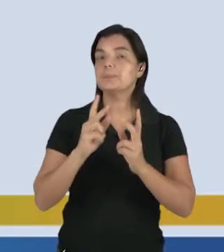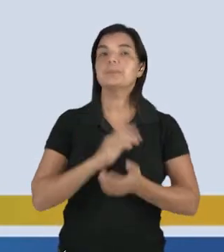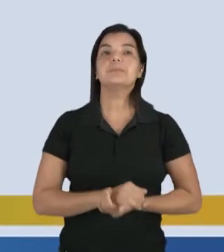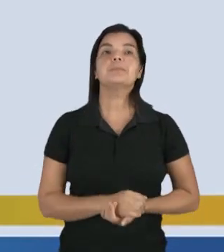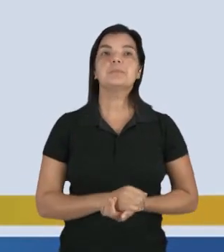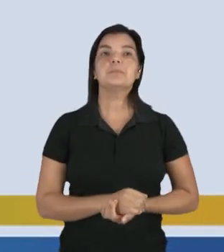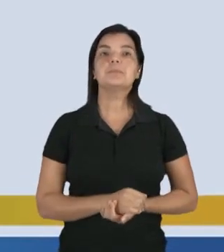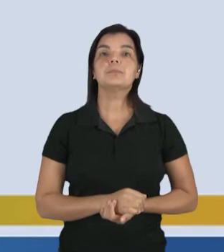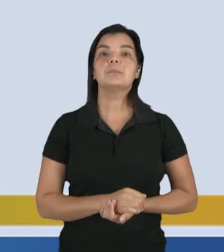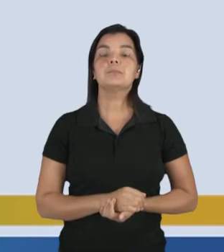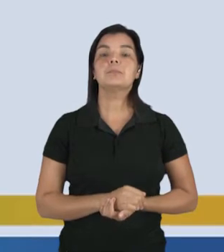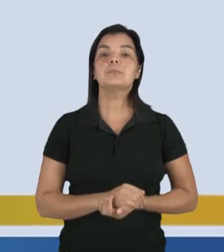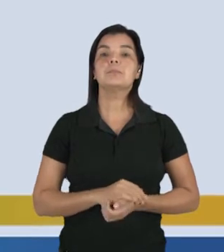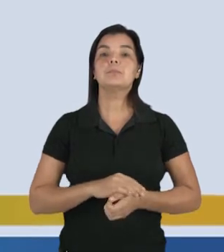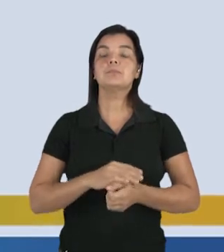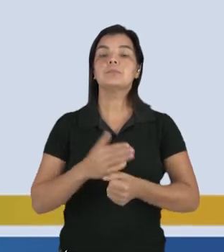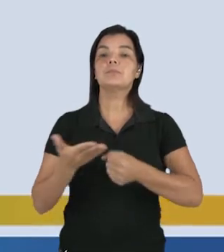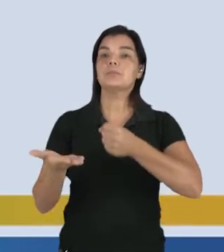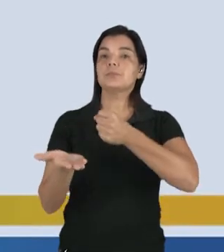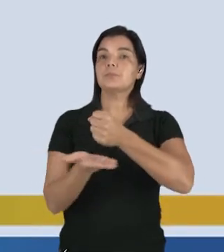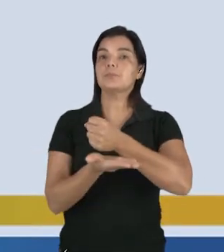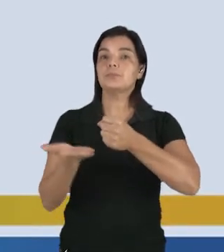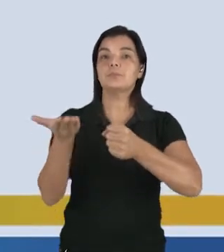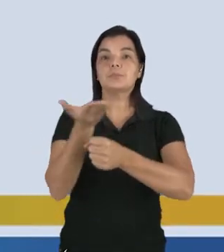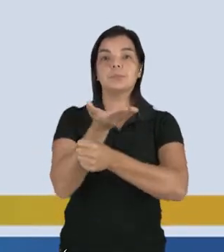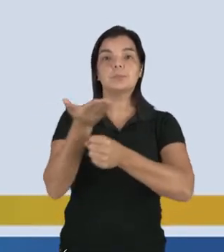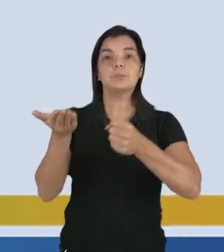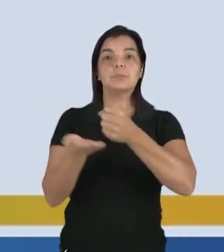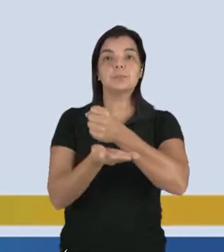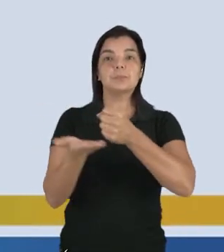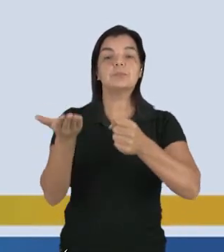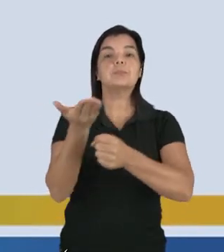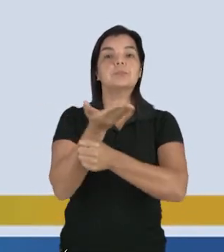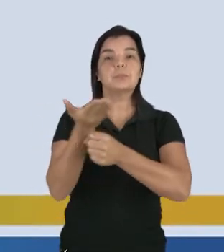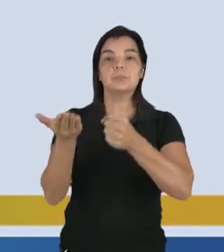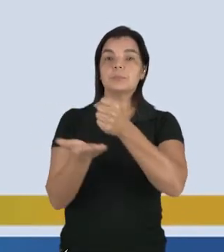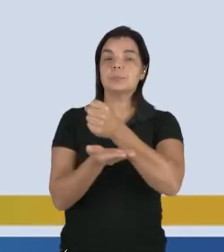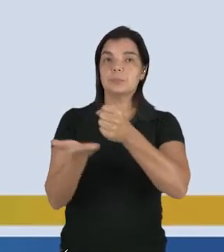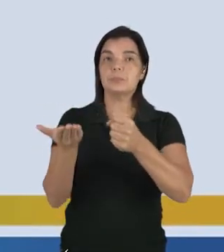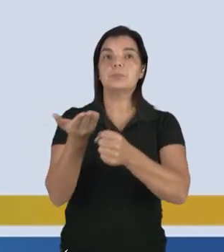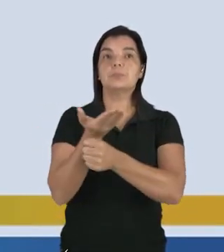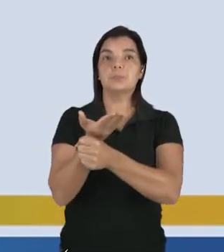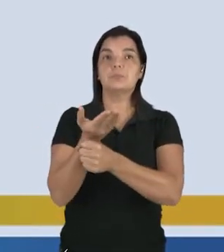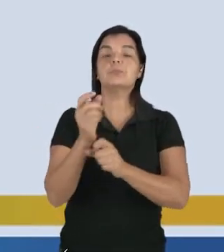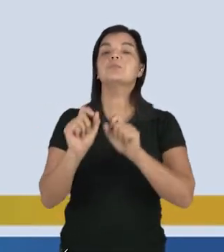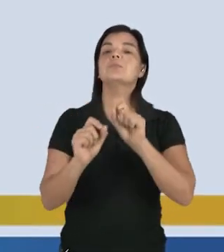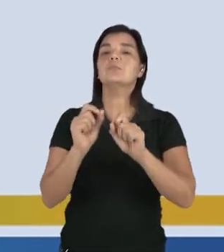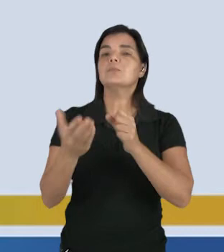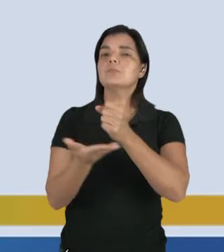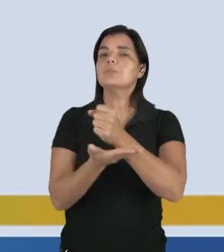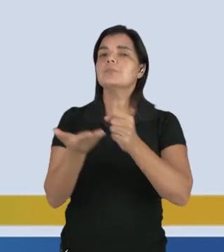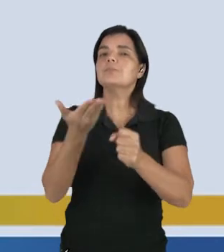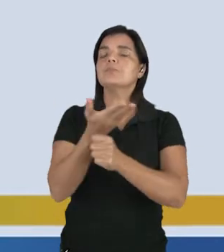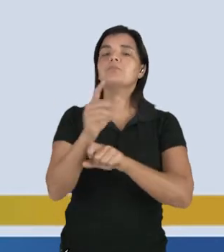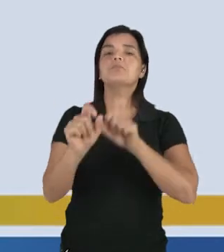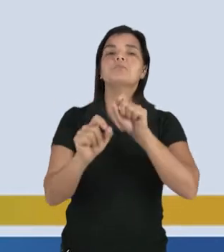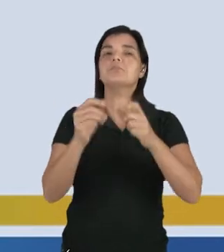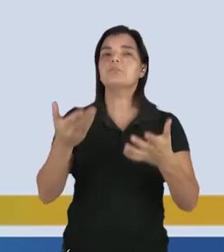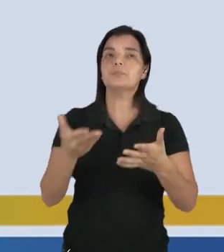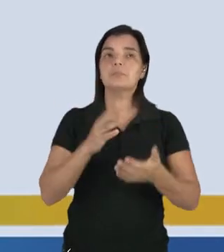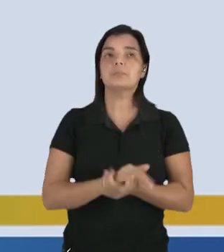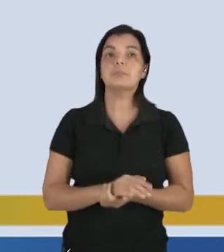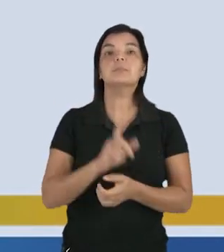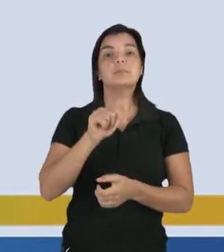ok? E agora nós vamos para a segunda função inorgânica, que são as bases. O que são